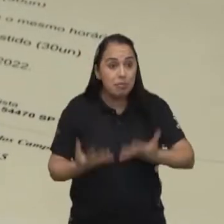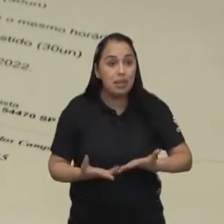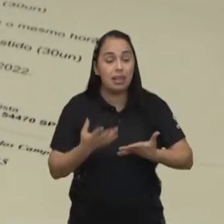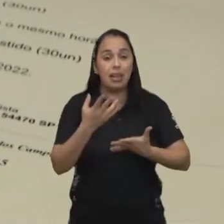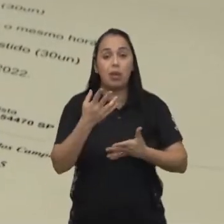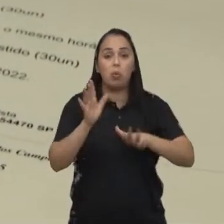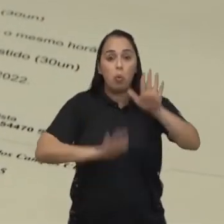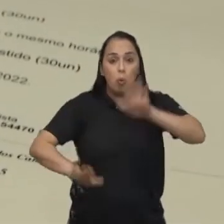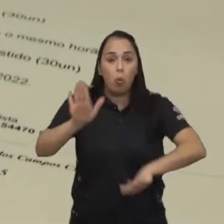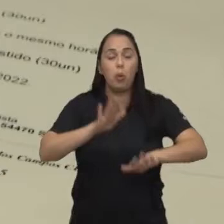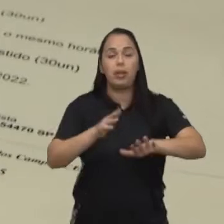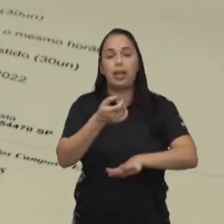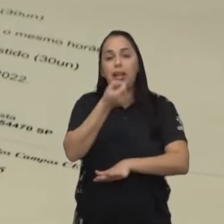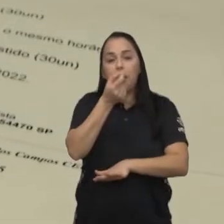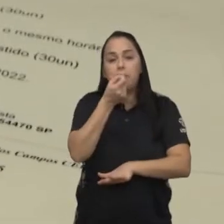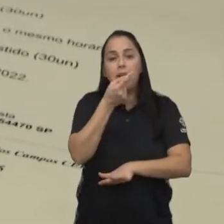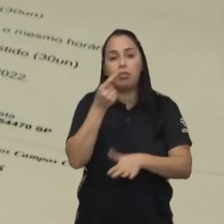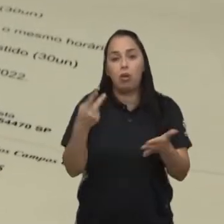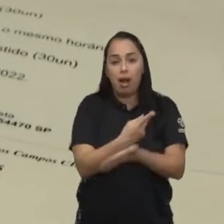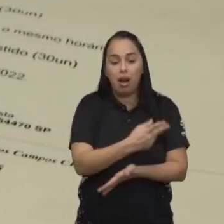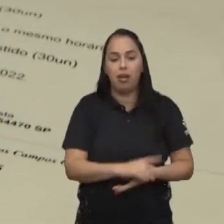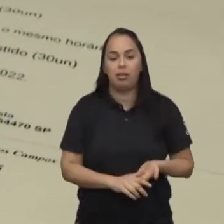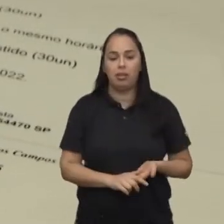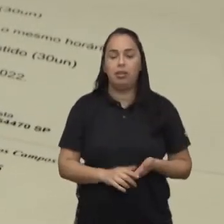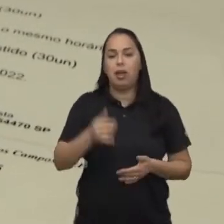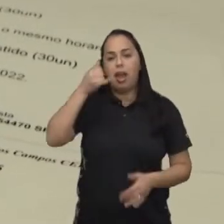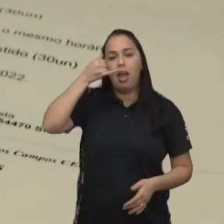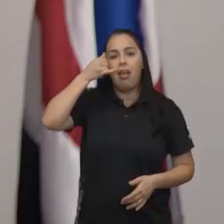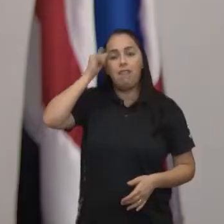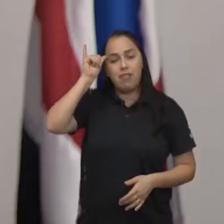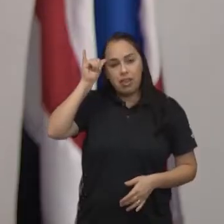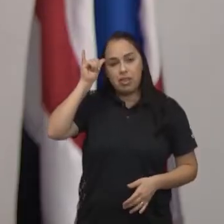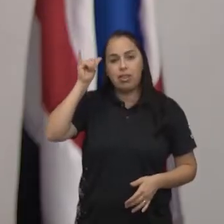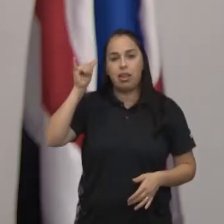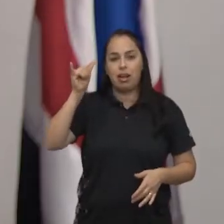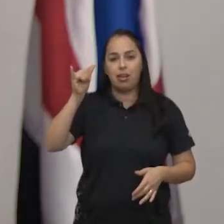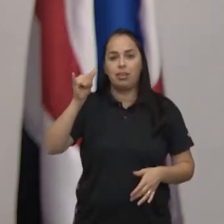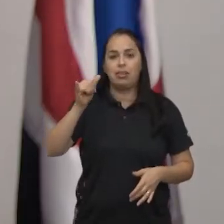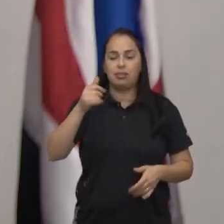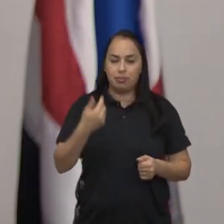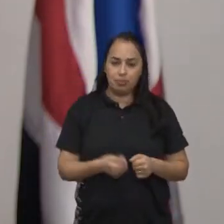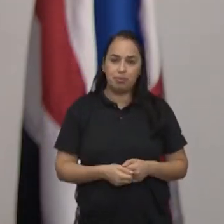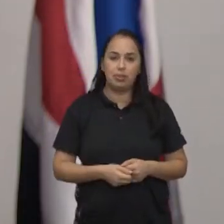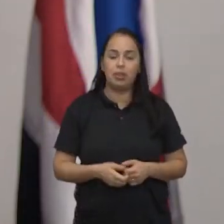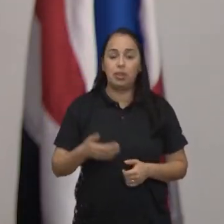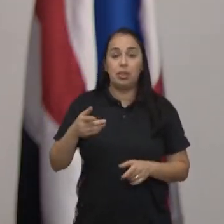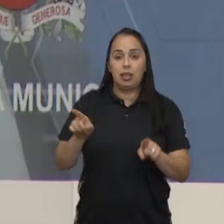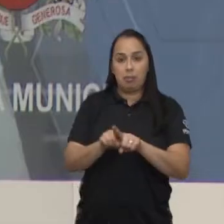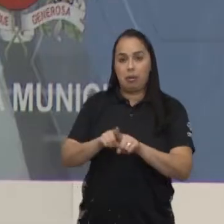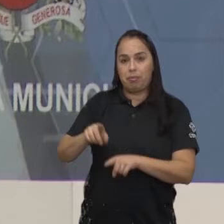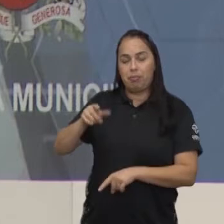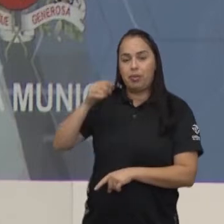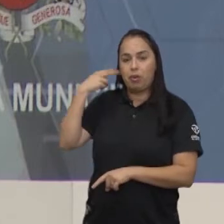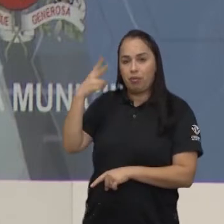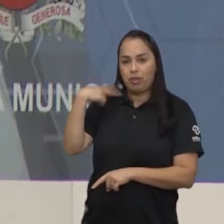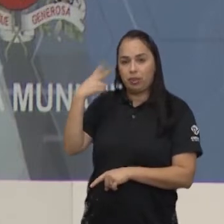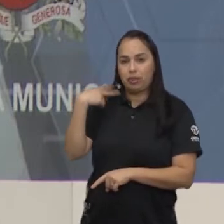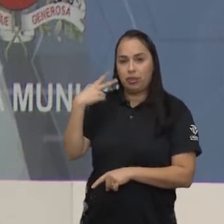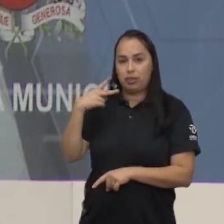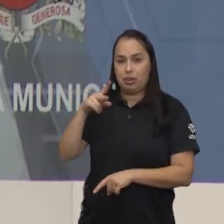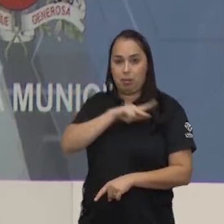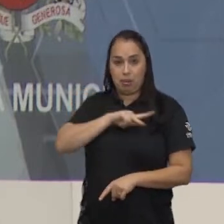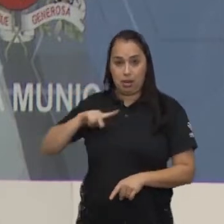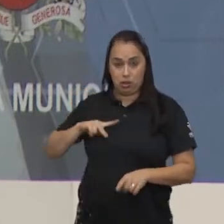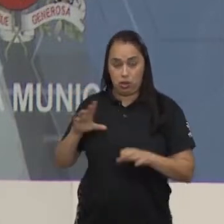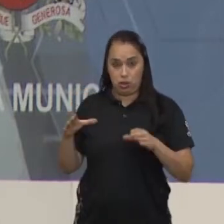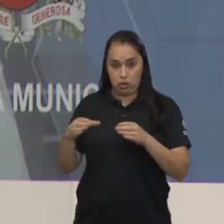a ser realizada entre os dias 5 e 11 de maio para evitar os riscos da auto-medicação o vereador